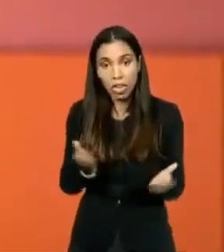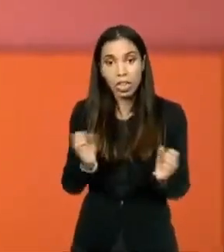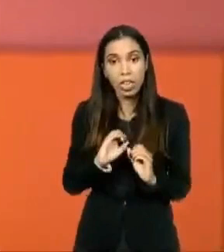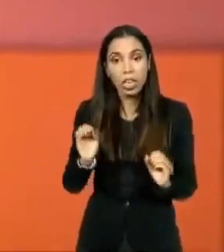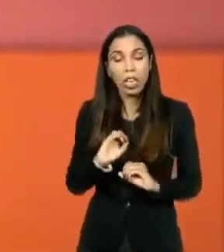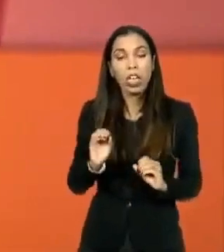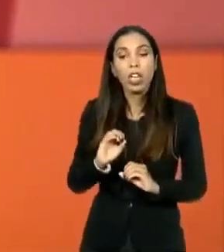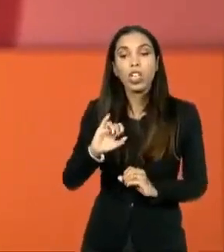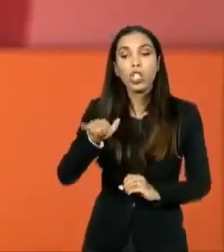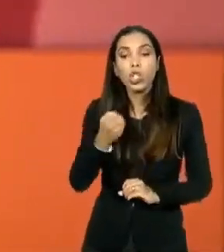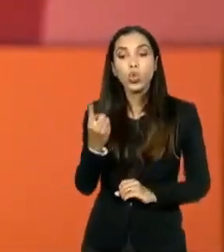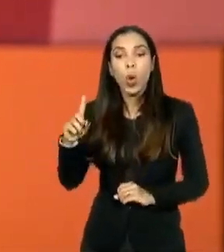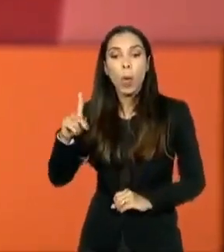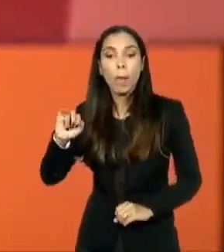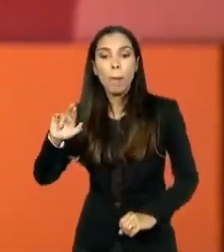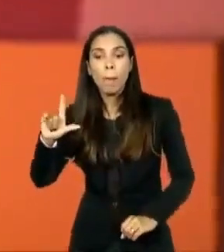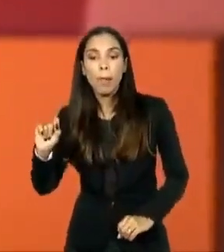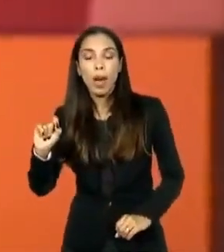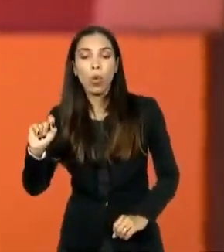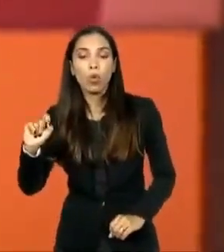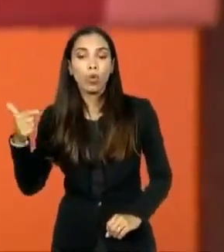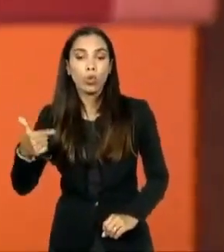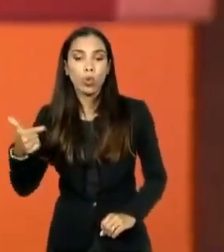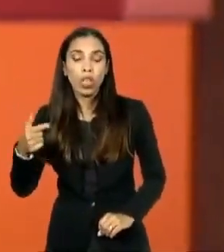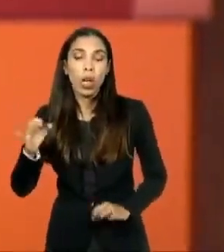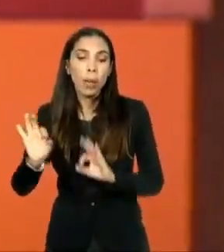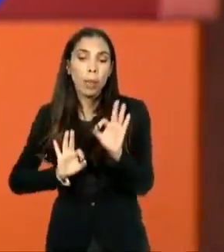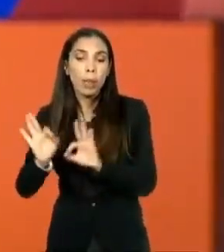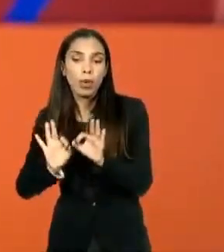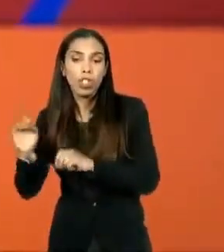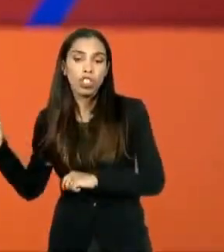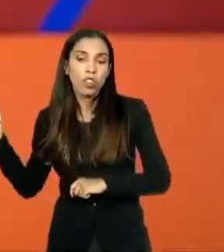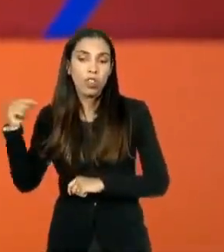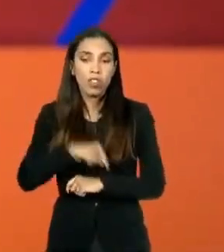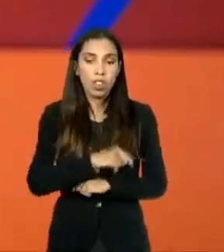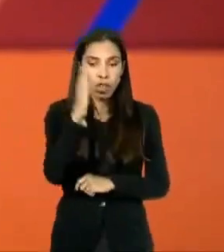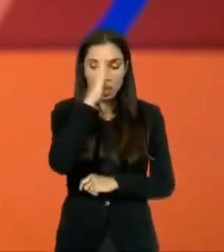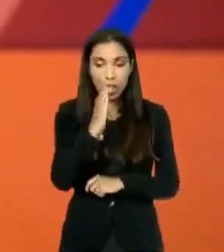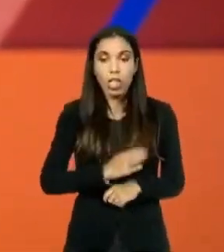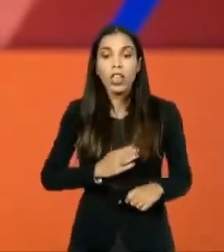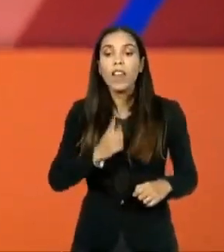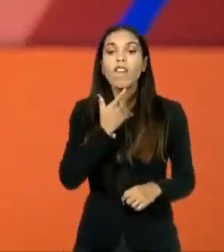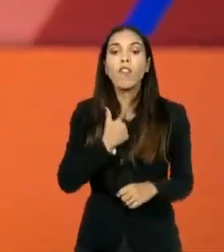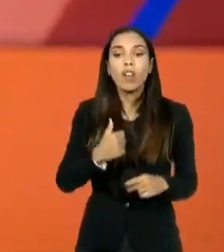estava, João Paulo II, estava com um projeto de vir ao Brasil. E ele tinha vontade de visitar uma favela.